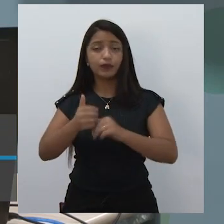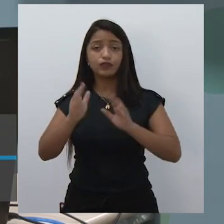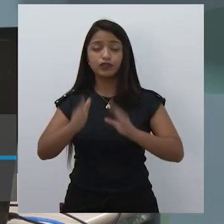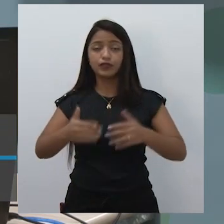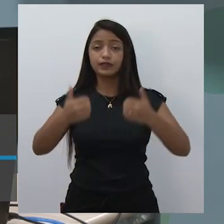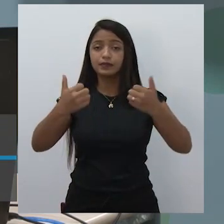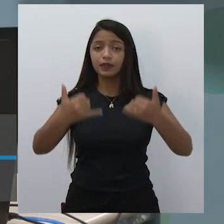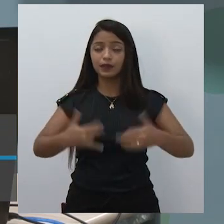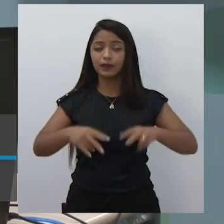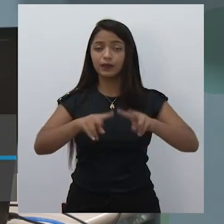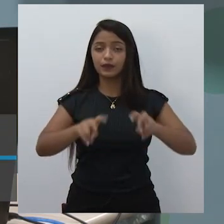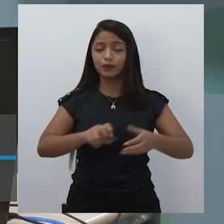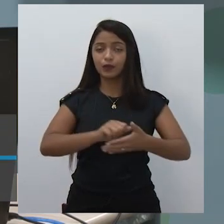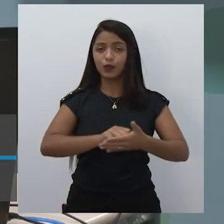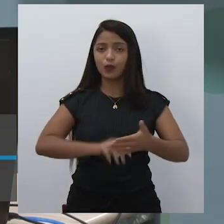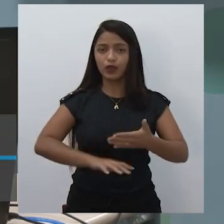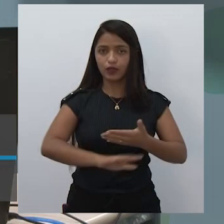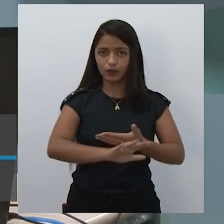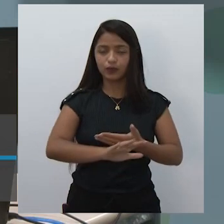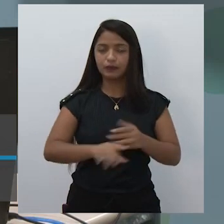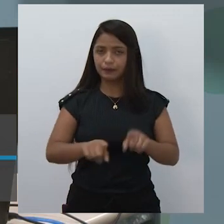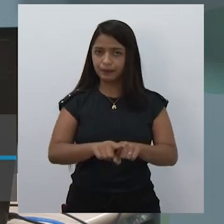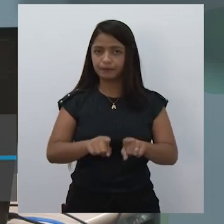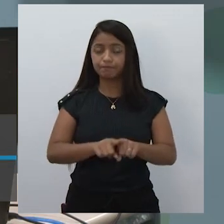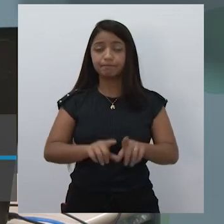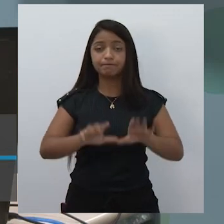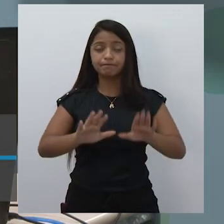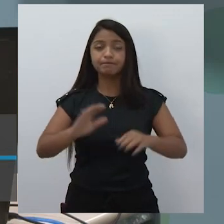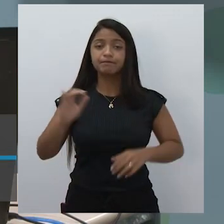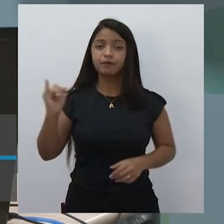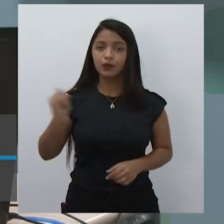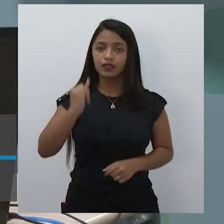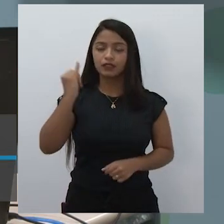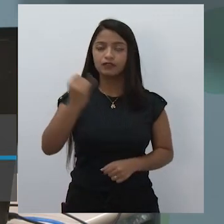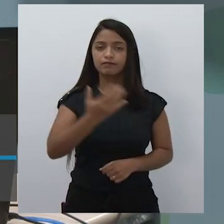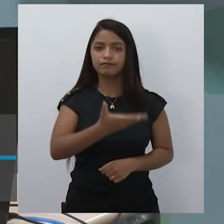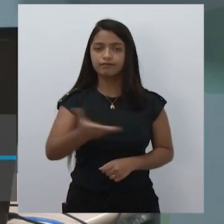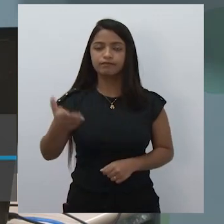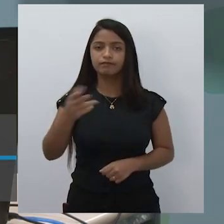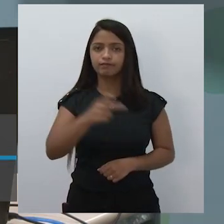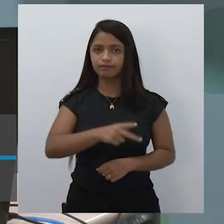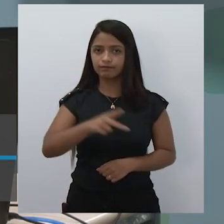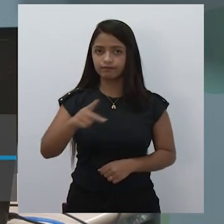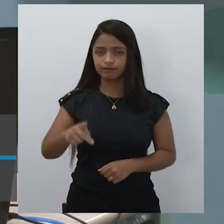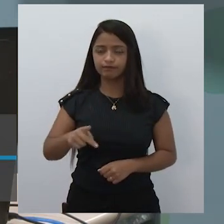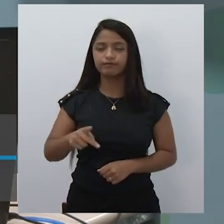de apoio, mas é importante, né, que os professores, nos momentos que